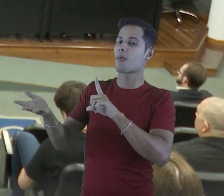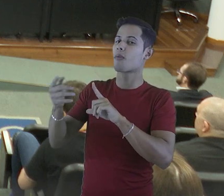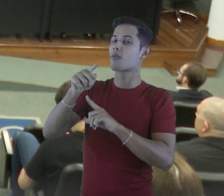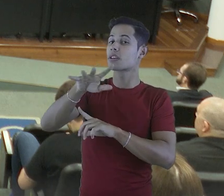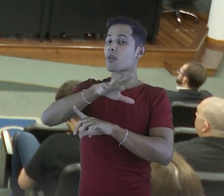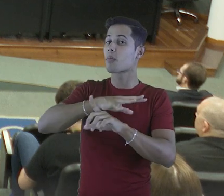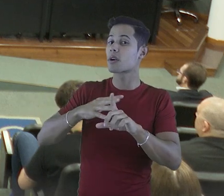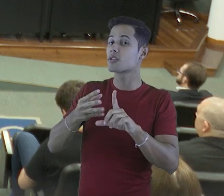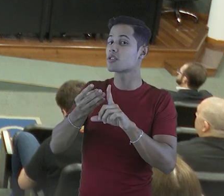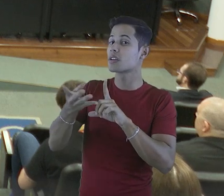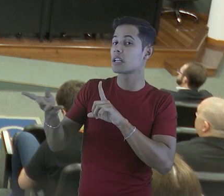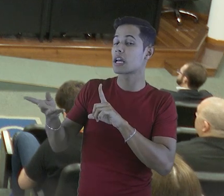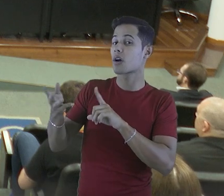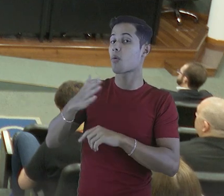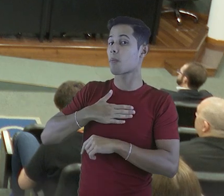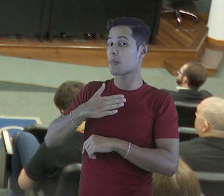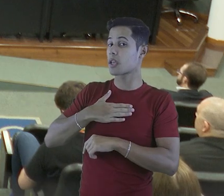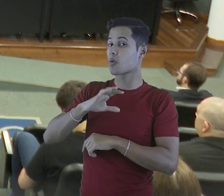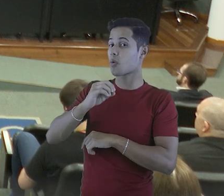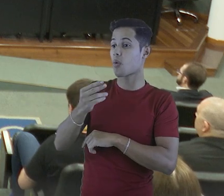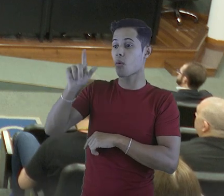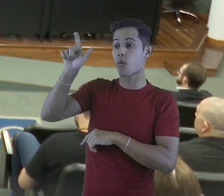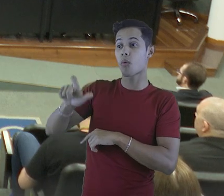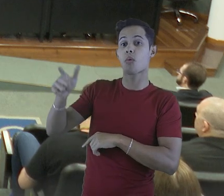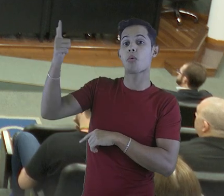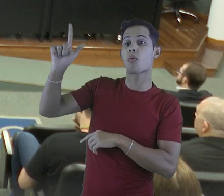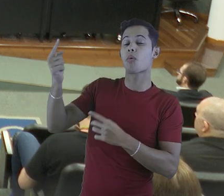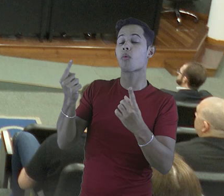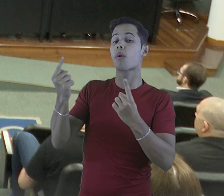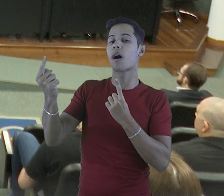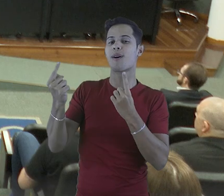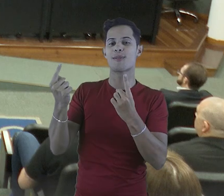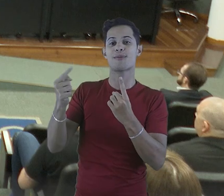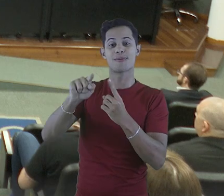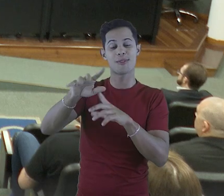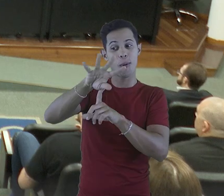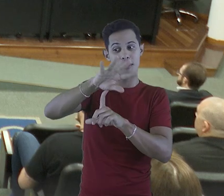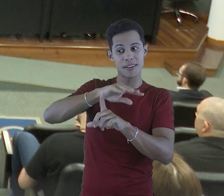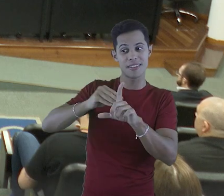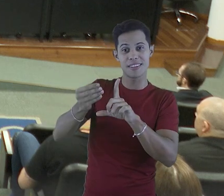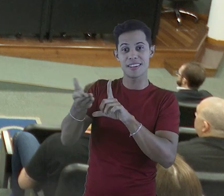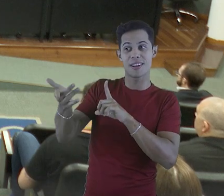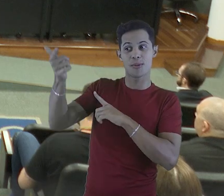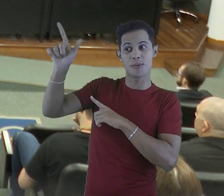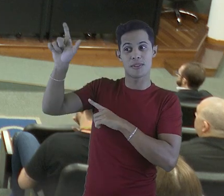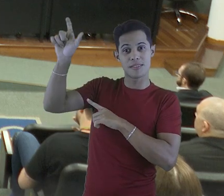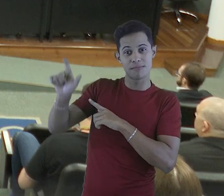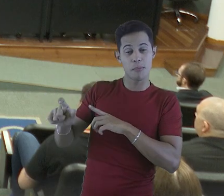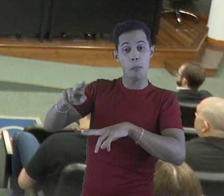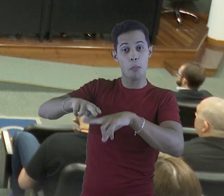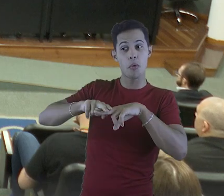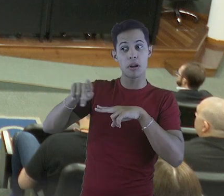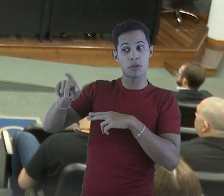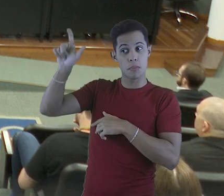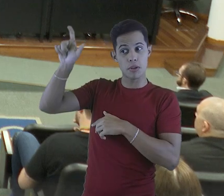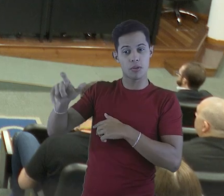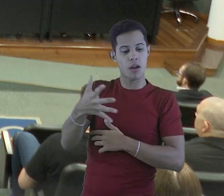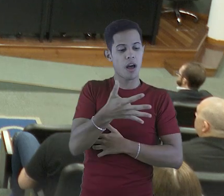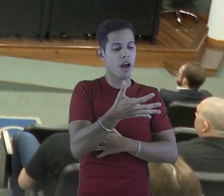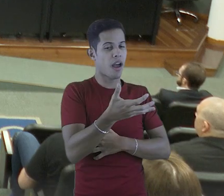quando você compartilha você compartilha com alguém ou você compartilha consigo mesmo com alguém então essa pessoa tem que receber concordam as